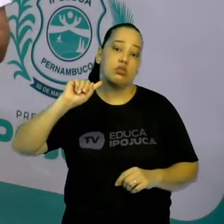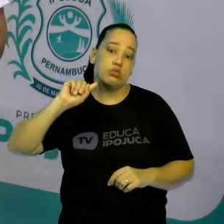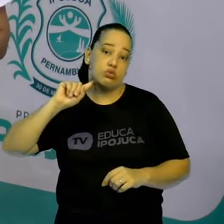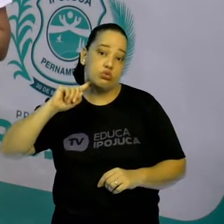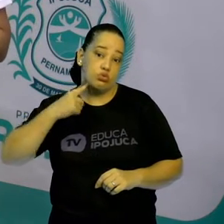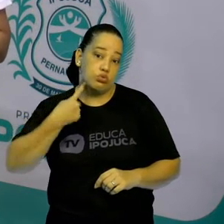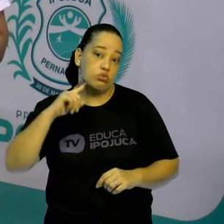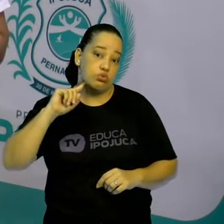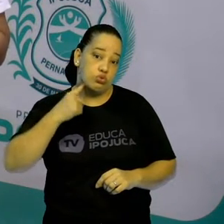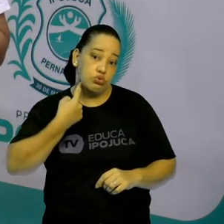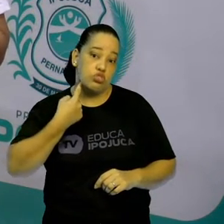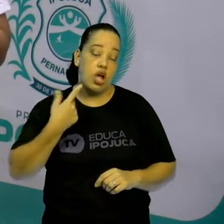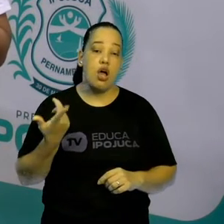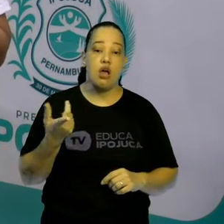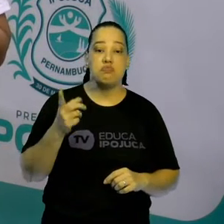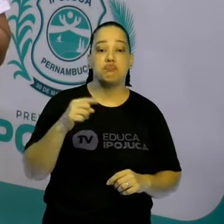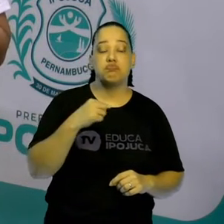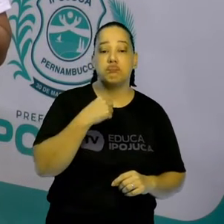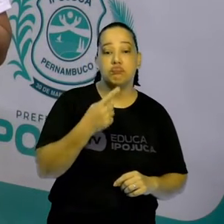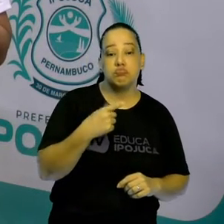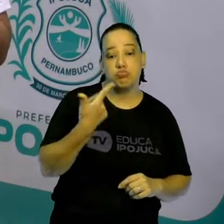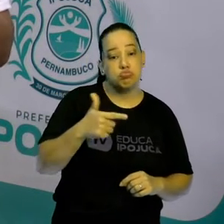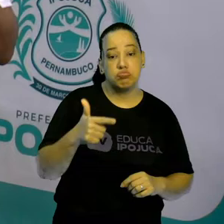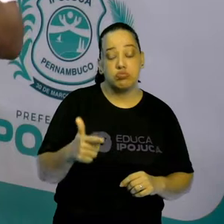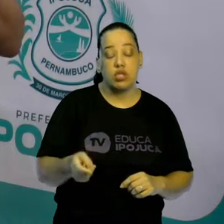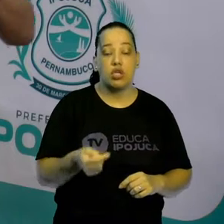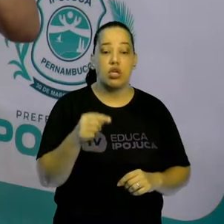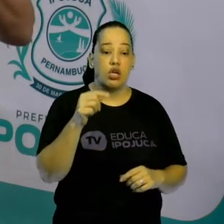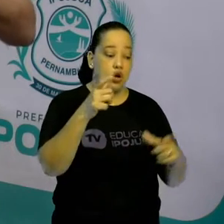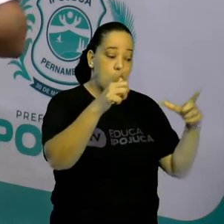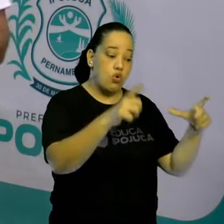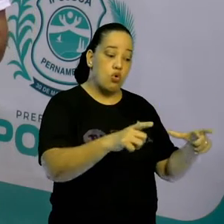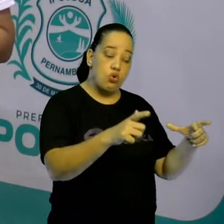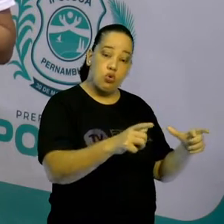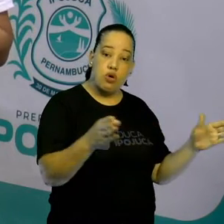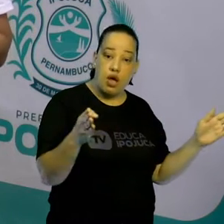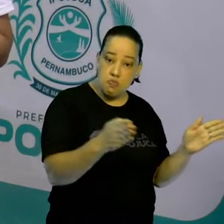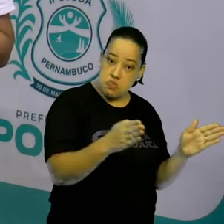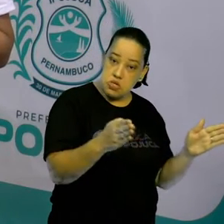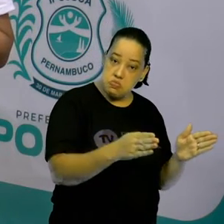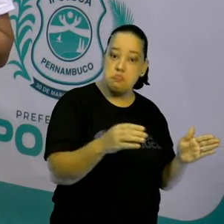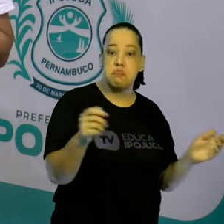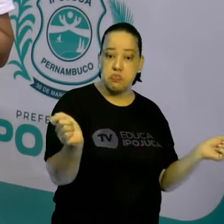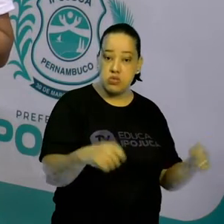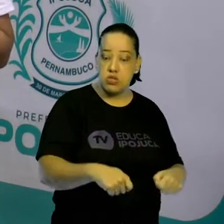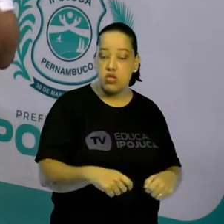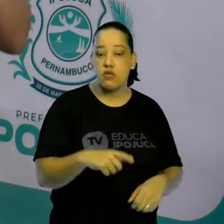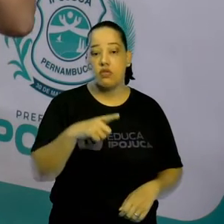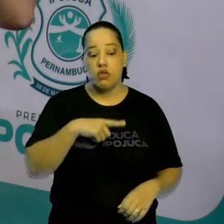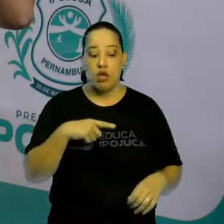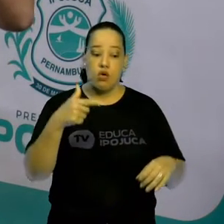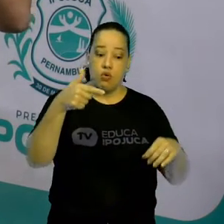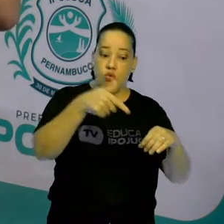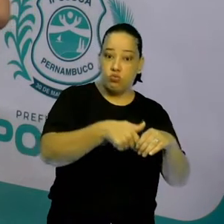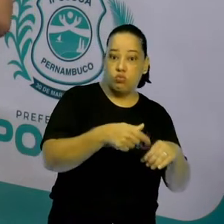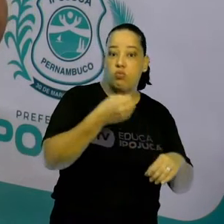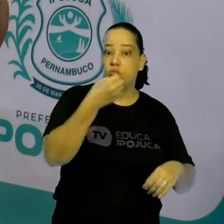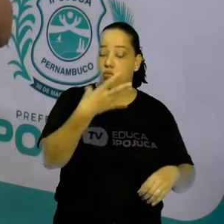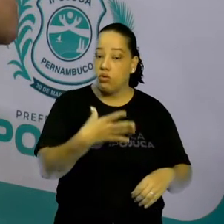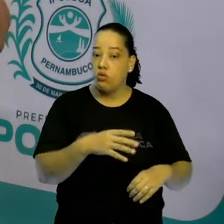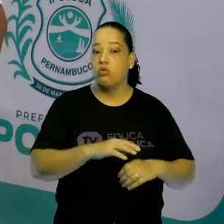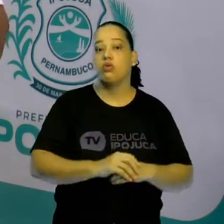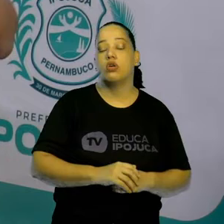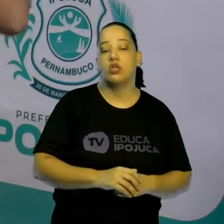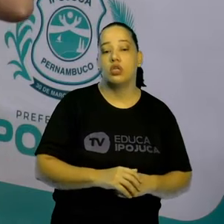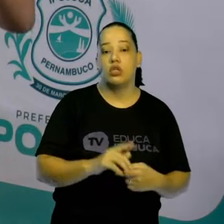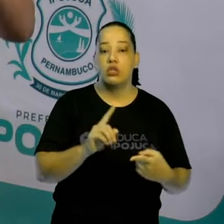Precisa de um pequeno local para ser construído. Tem uma grande disponibilidade de combustível, certo? O risco